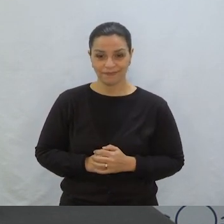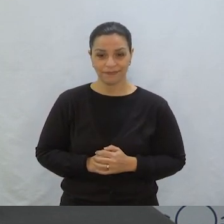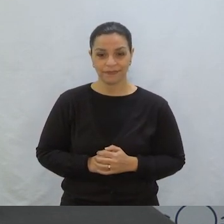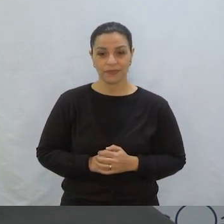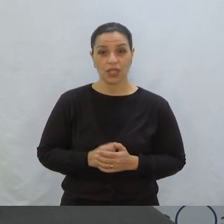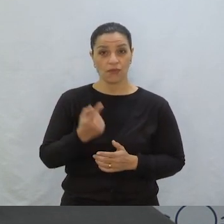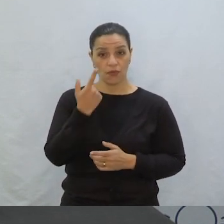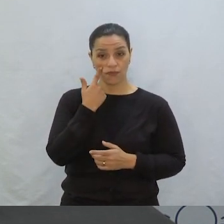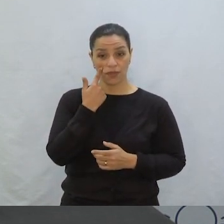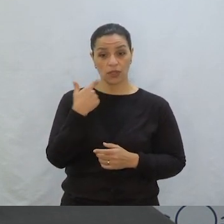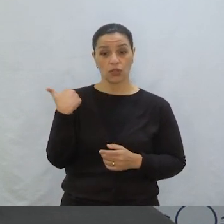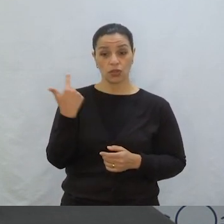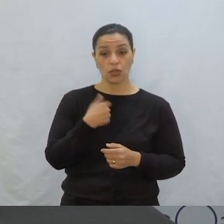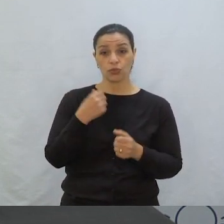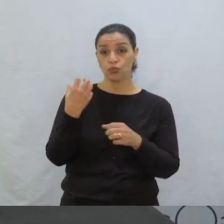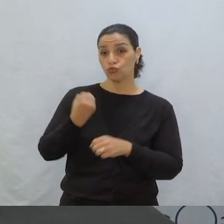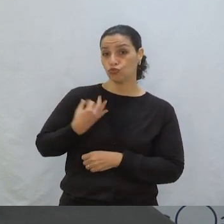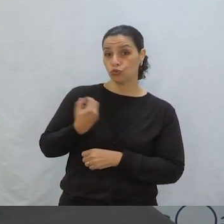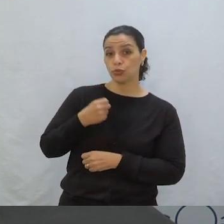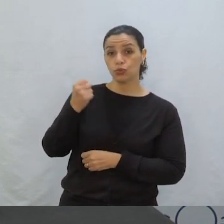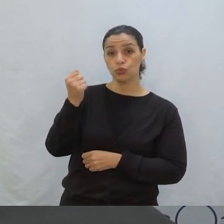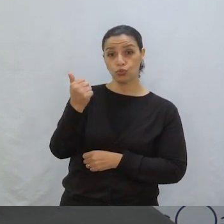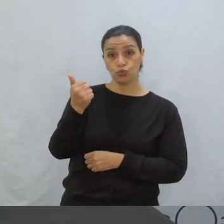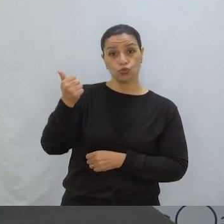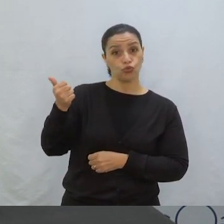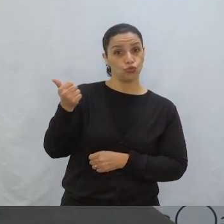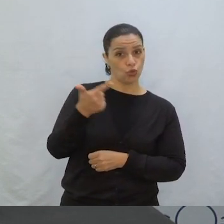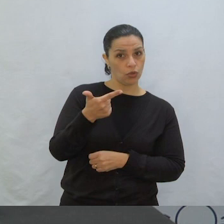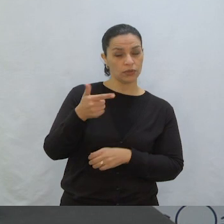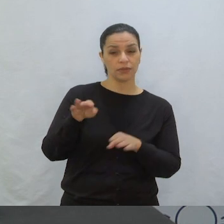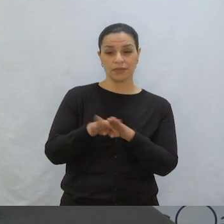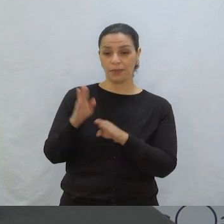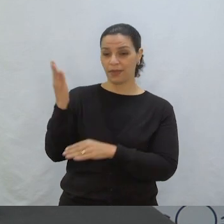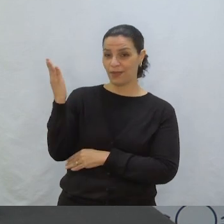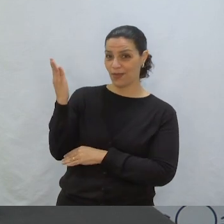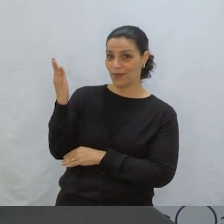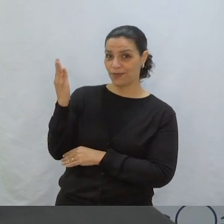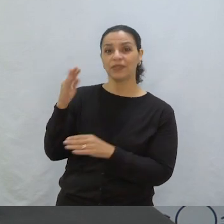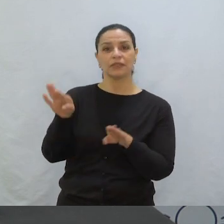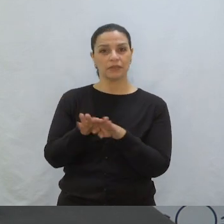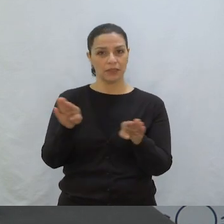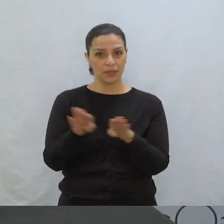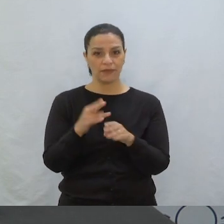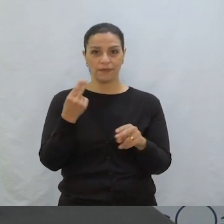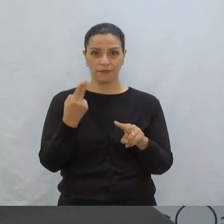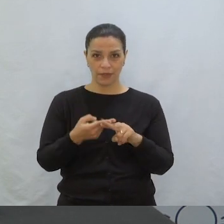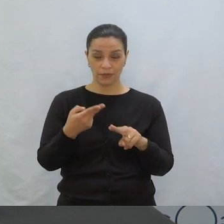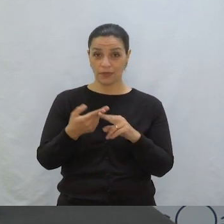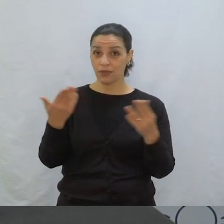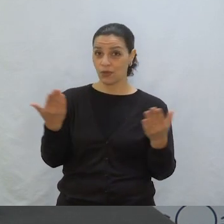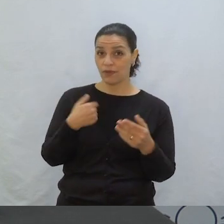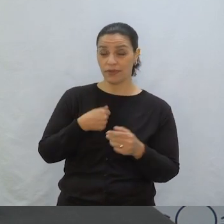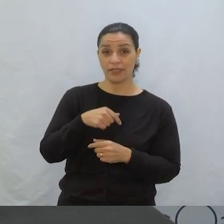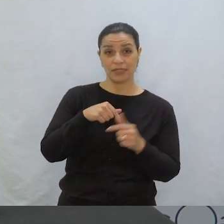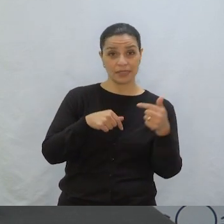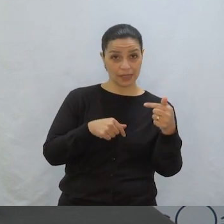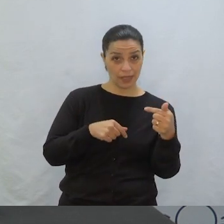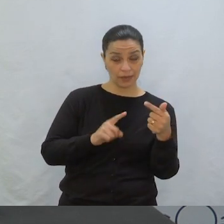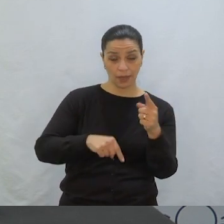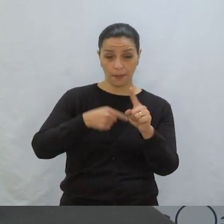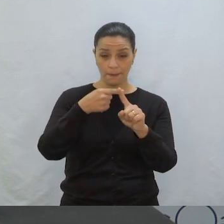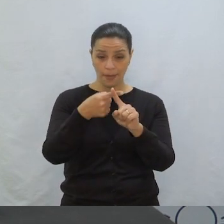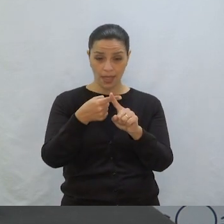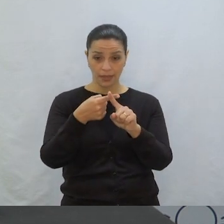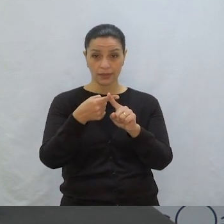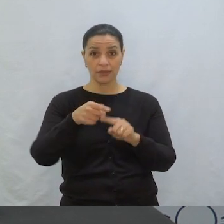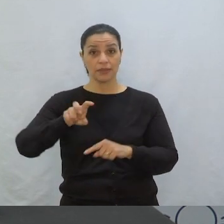1, 2, 3, 4, 5, 6, 7, 8, 9, 10, 11, 12. Separando o nosso número 12 e você separa aí na sua casa da sua ficha numérica. Então,